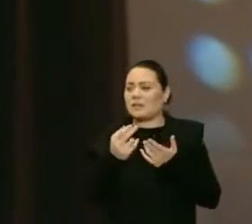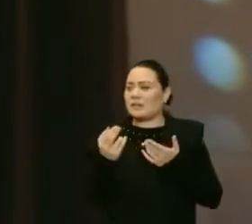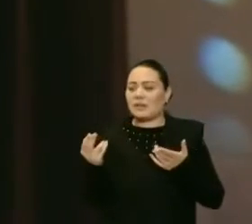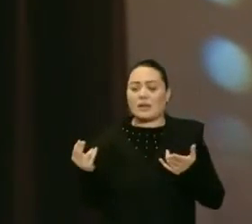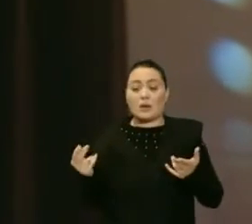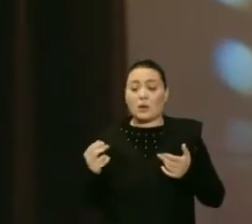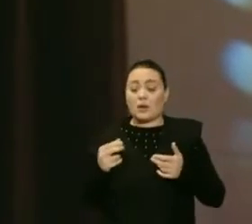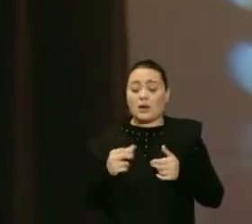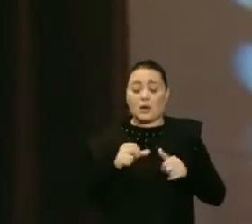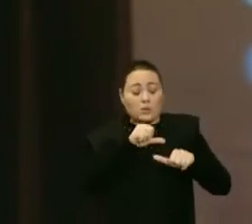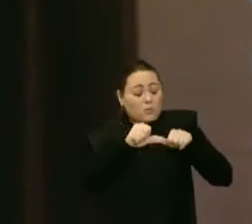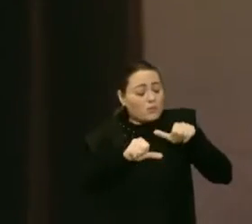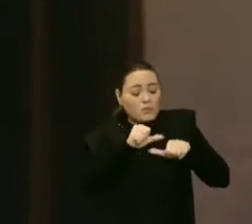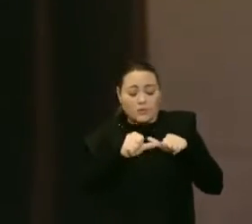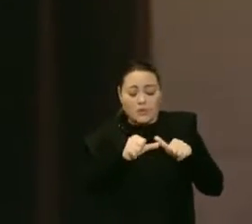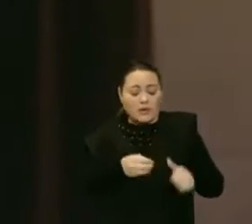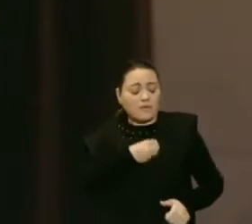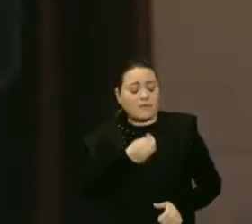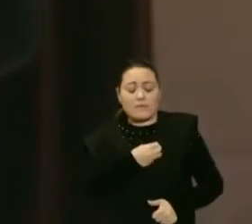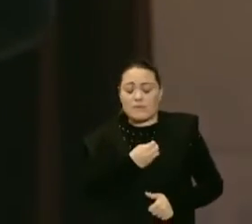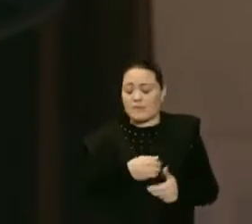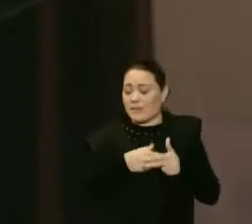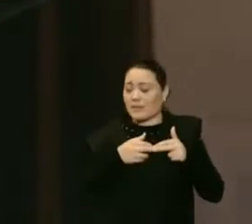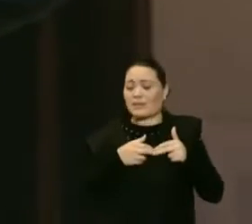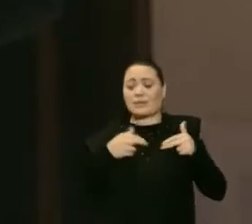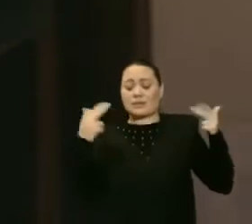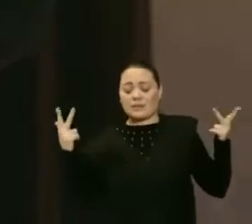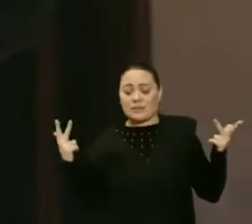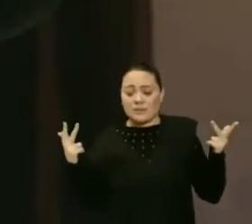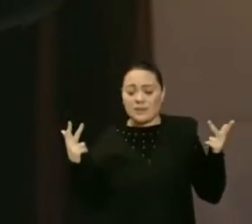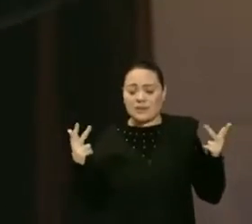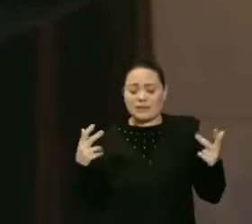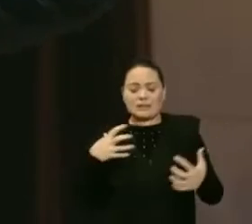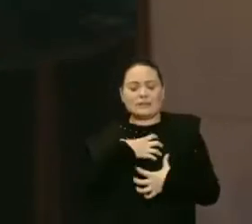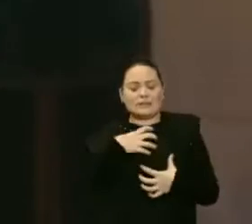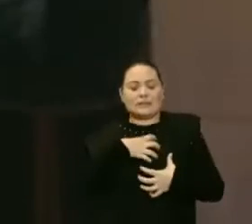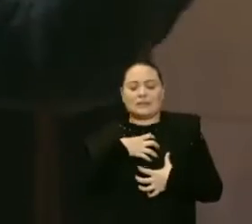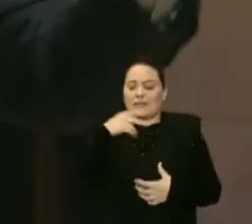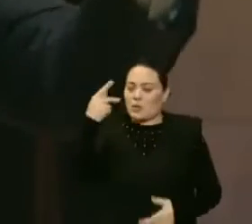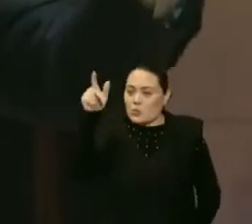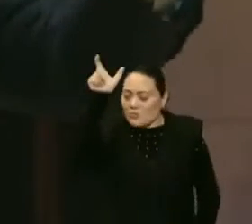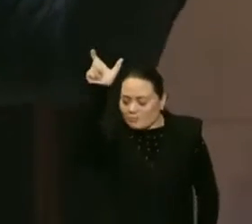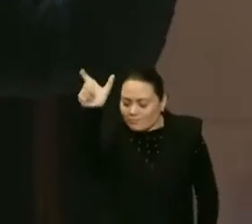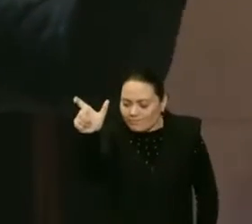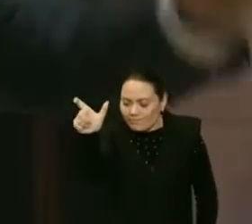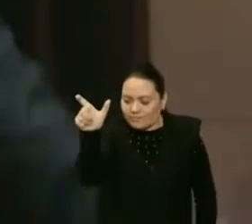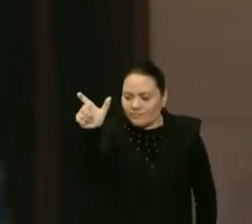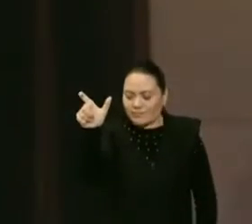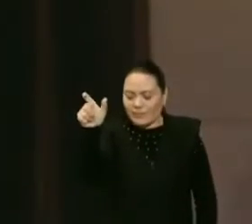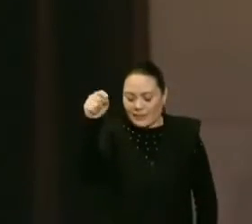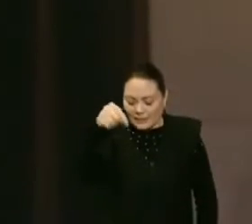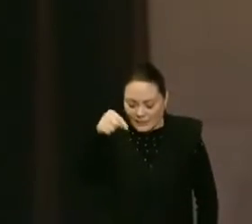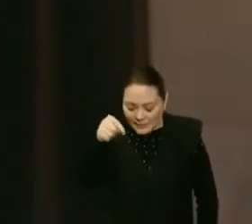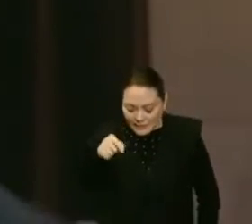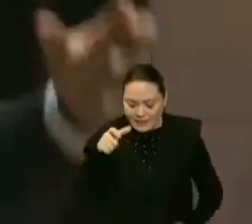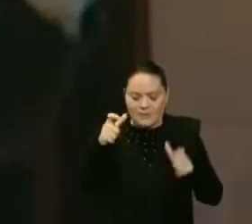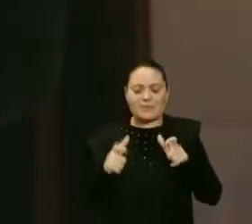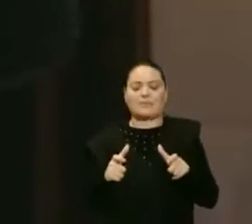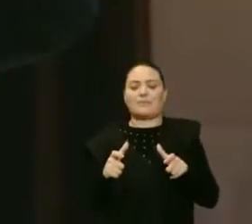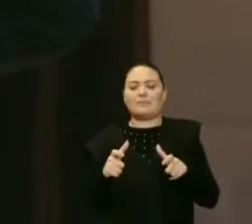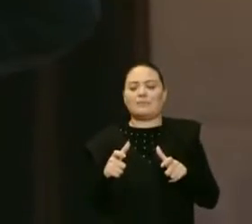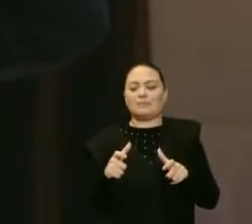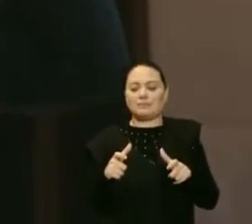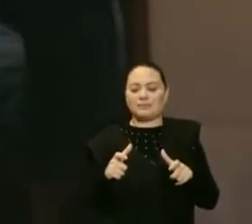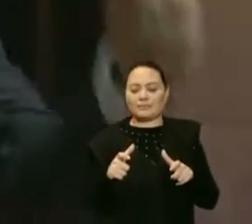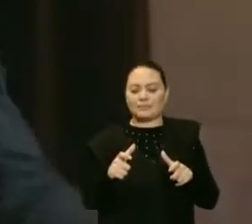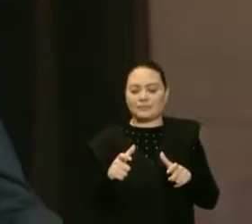hoje eles possam sim experimentar a presença de Deus neste lugar, que eles